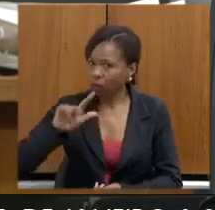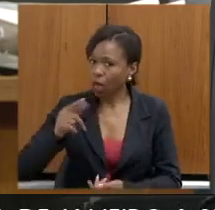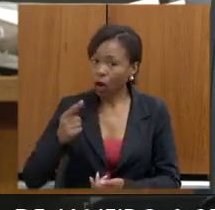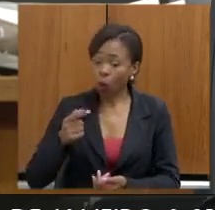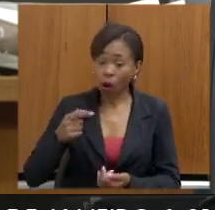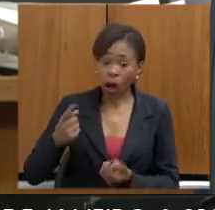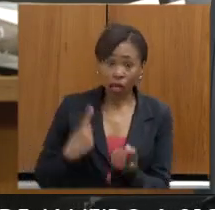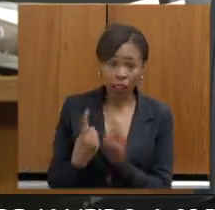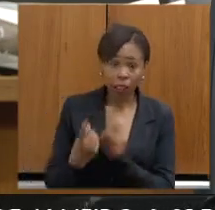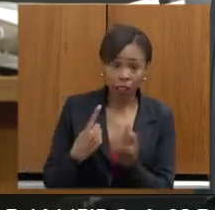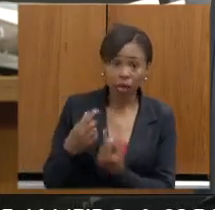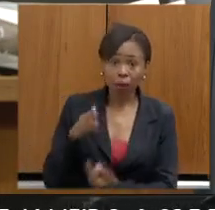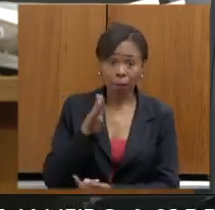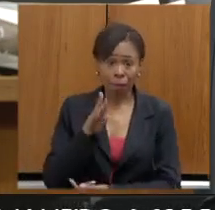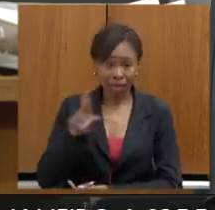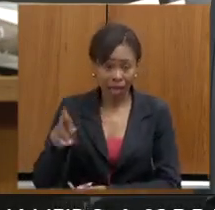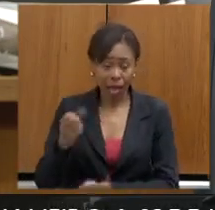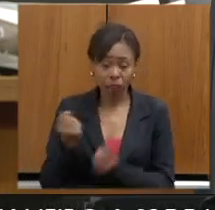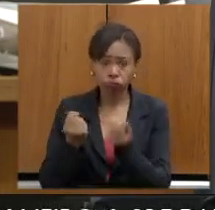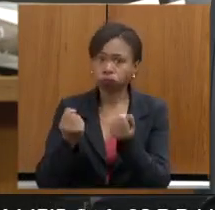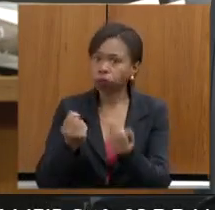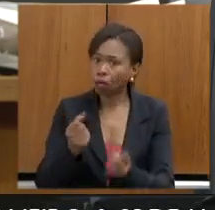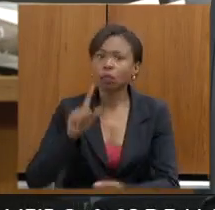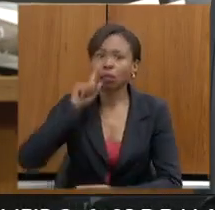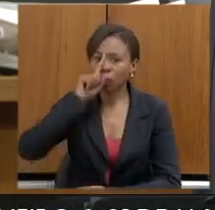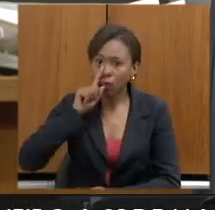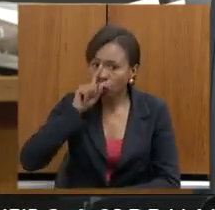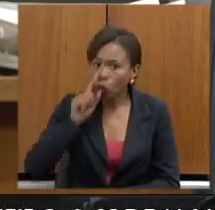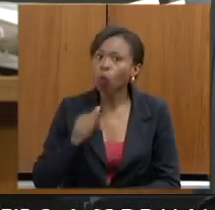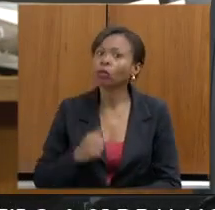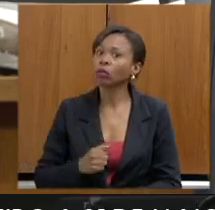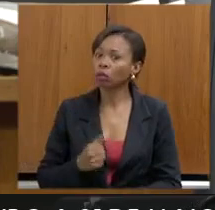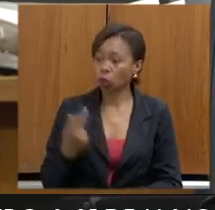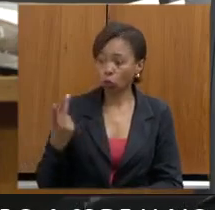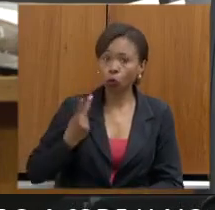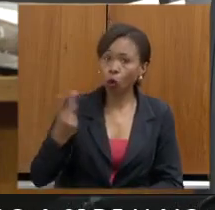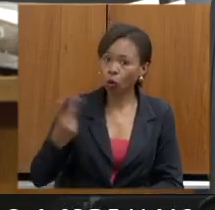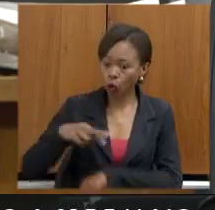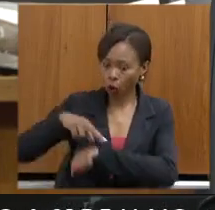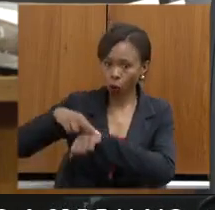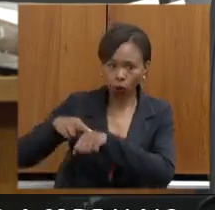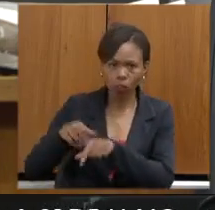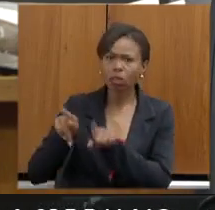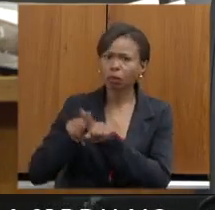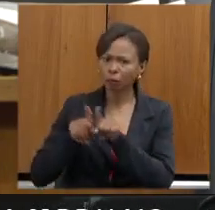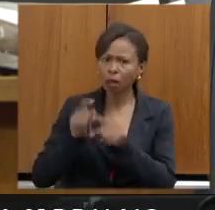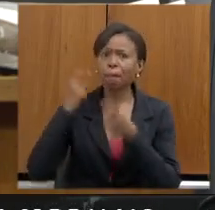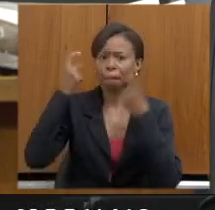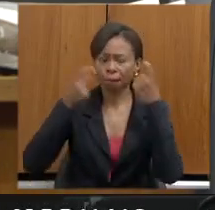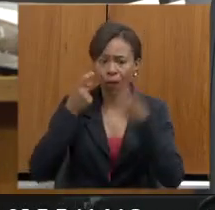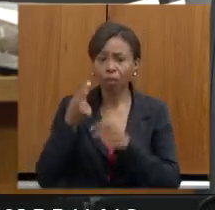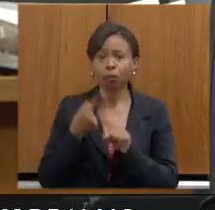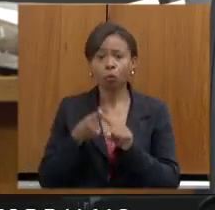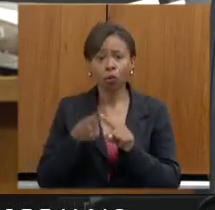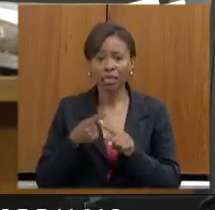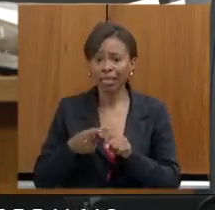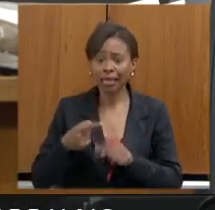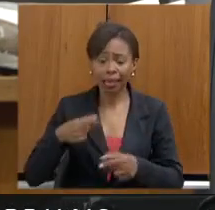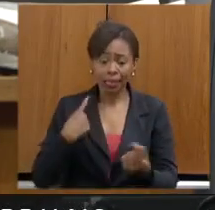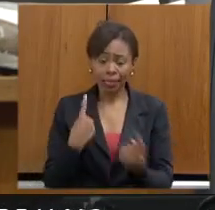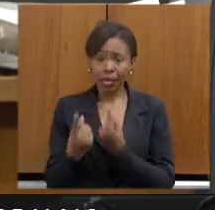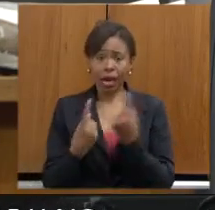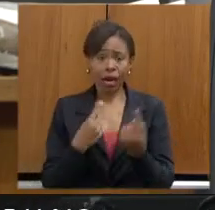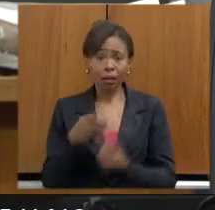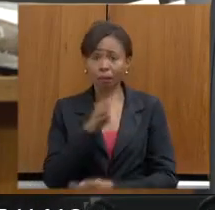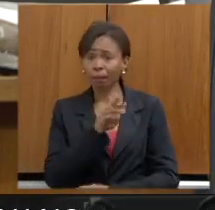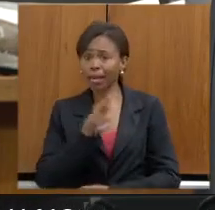impressionante Rodrigues também não para de rodar e a gente fica assim preocupado na estrada o tamanho do